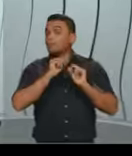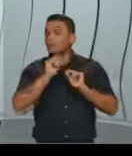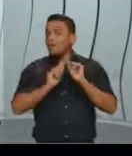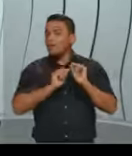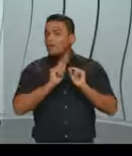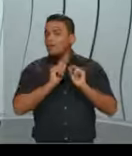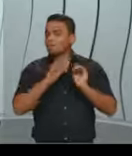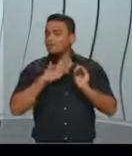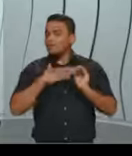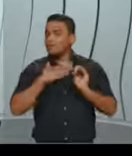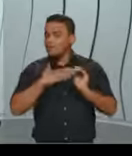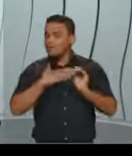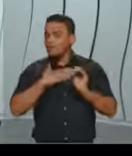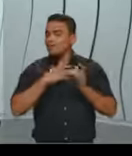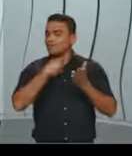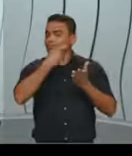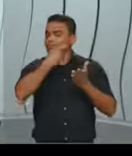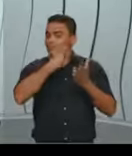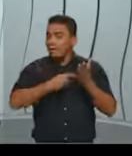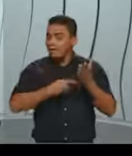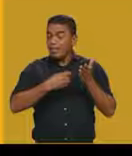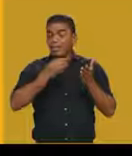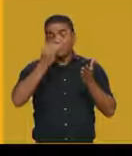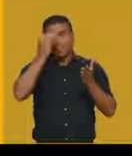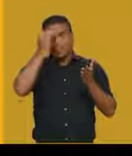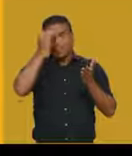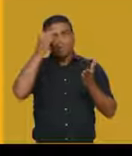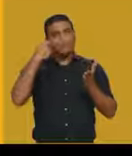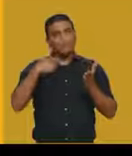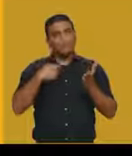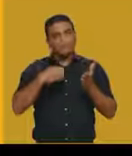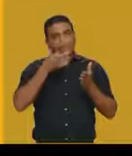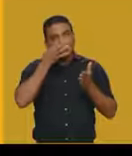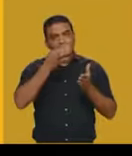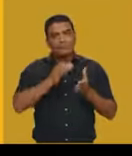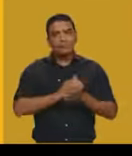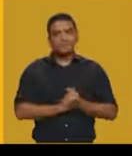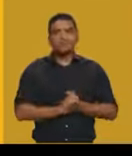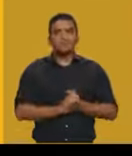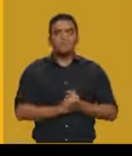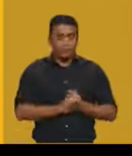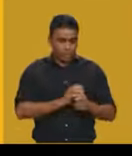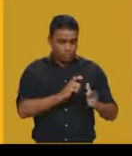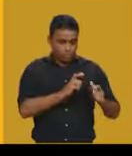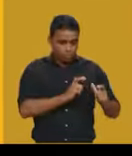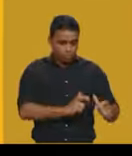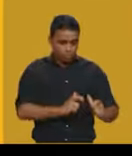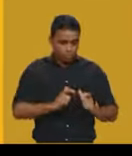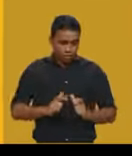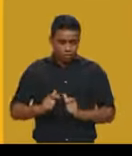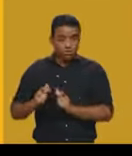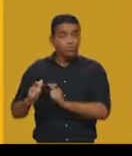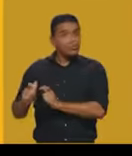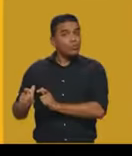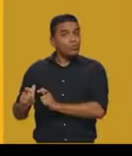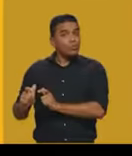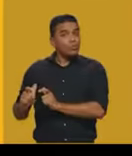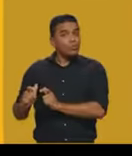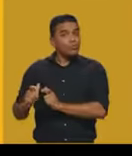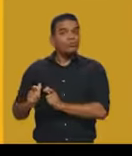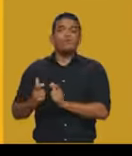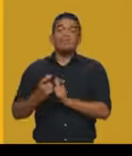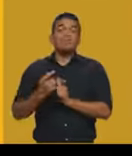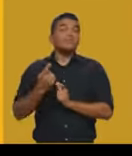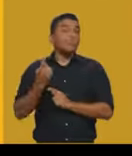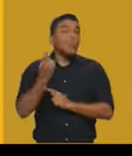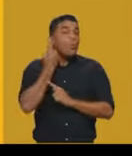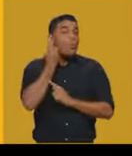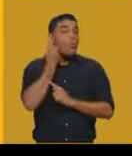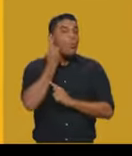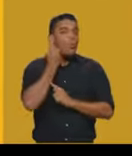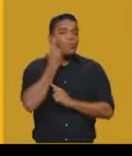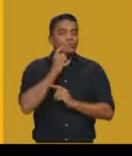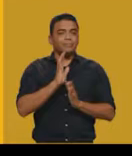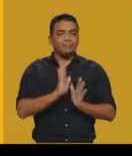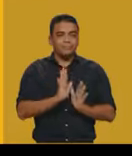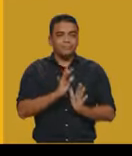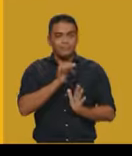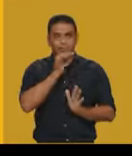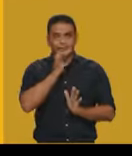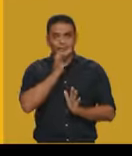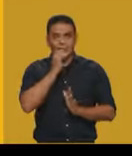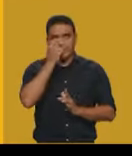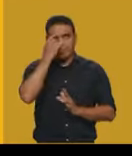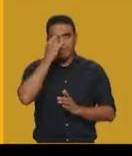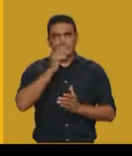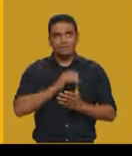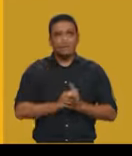Vamos lá, olha só. A posição de cada elemento terá um significado único. Pensa comigo, eu